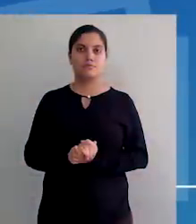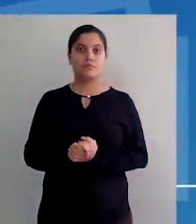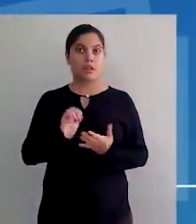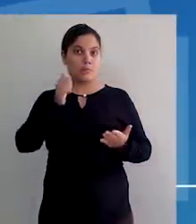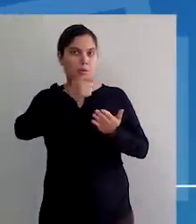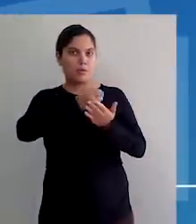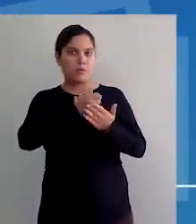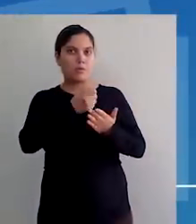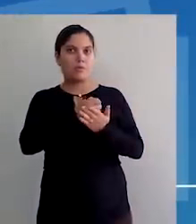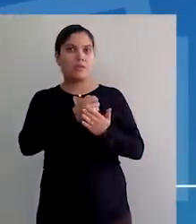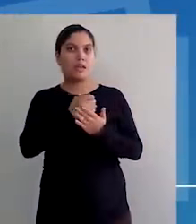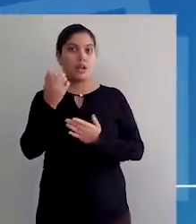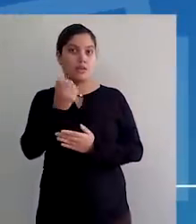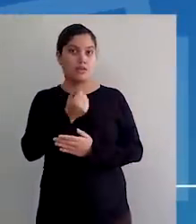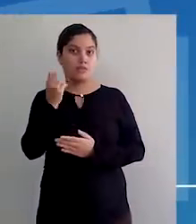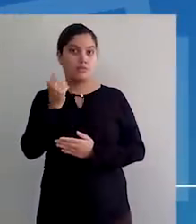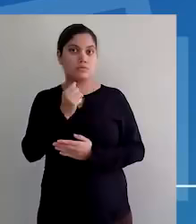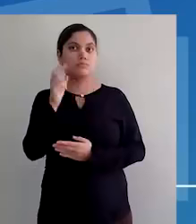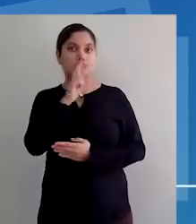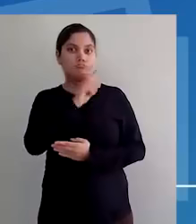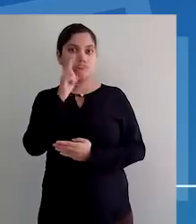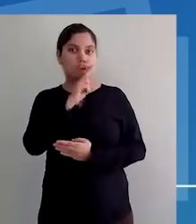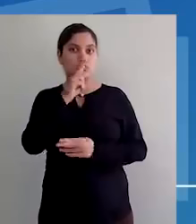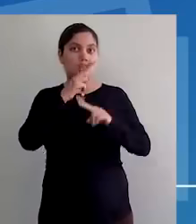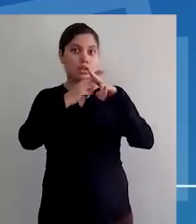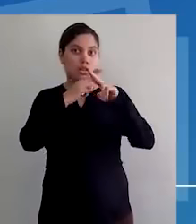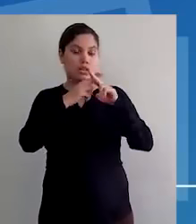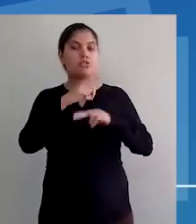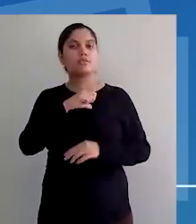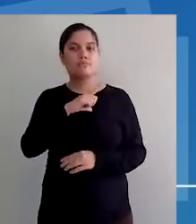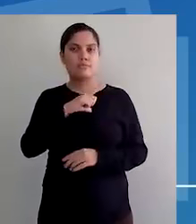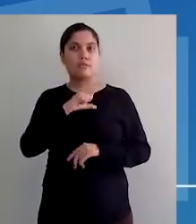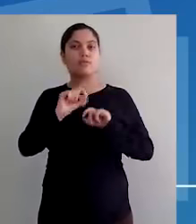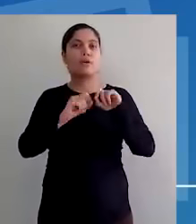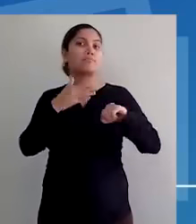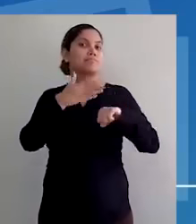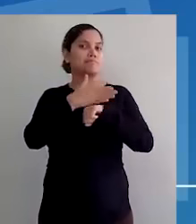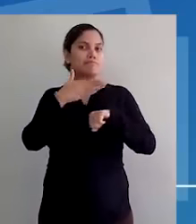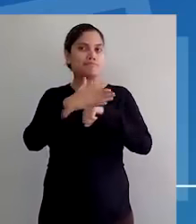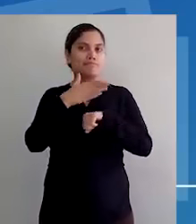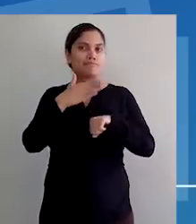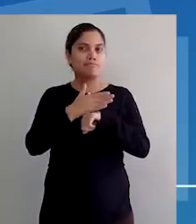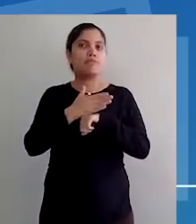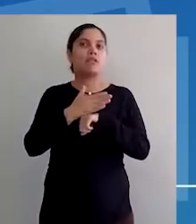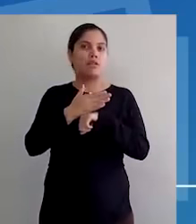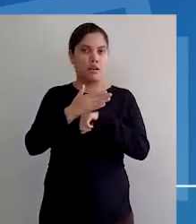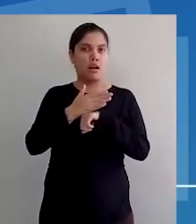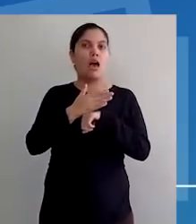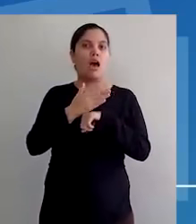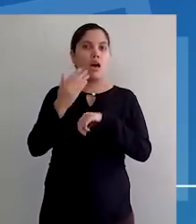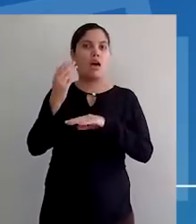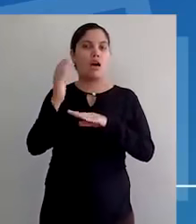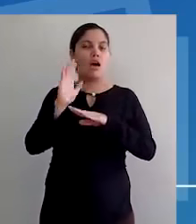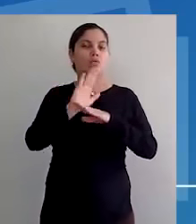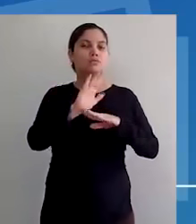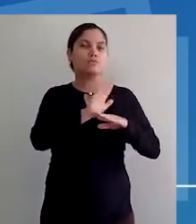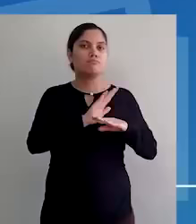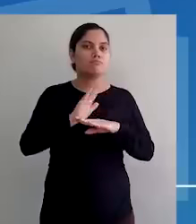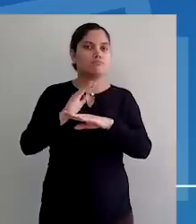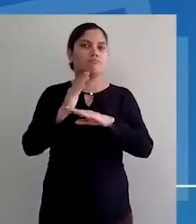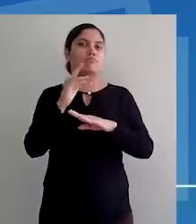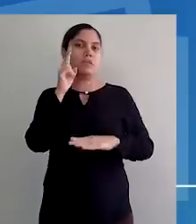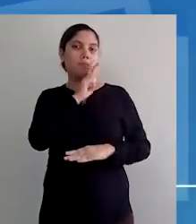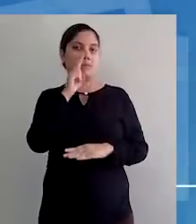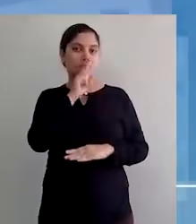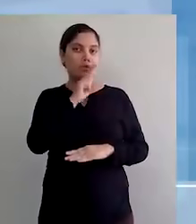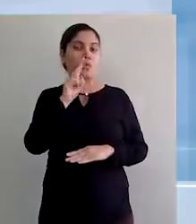pagamento auxílio emergencial APP Caixa Tem, acessando o auxílio emergencial na poupança social digital pelo